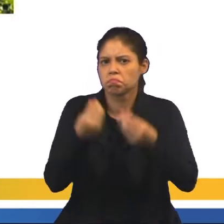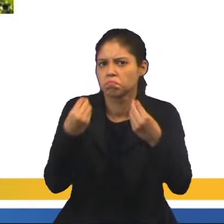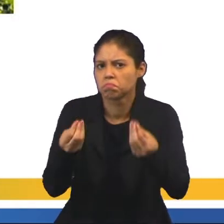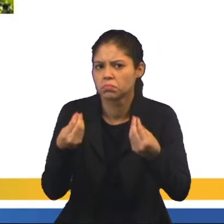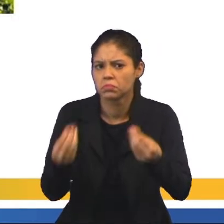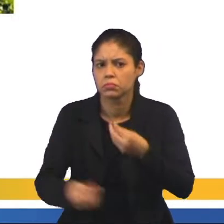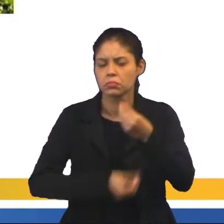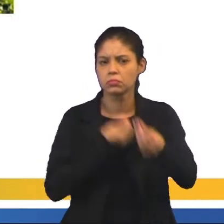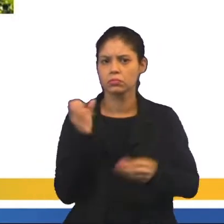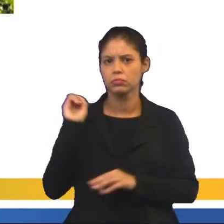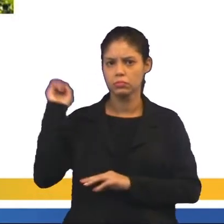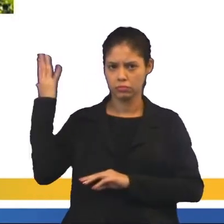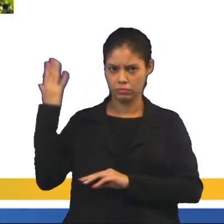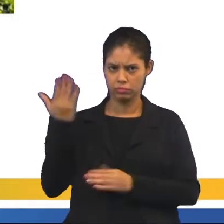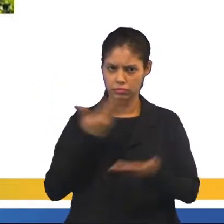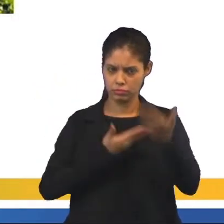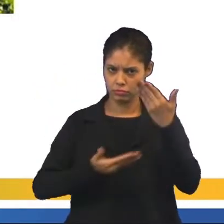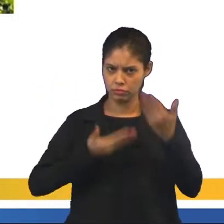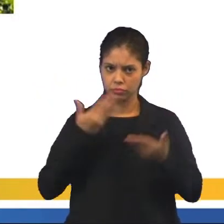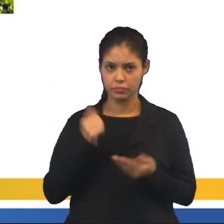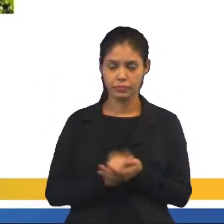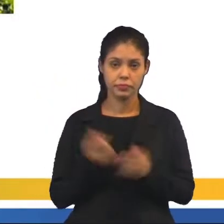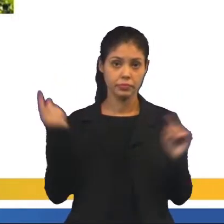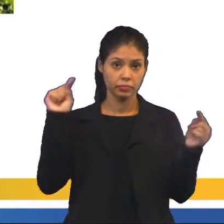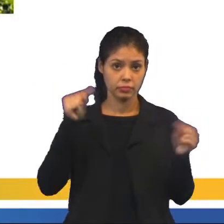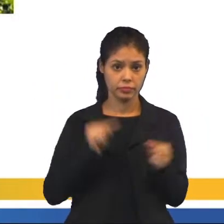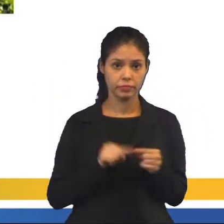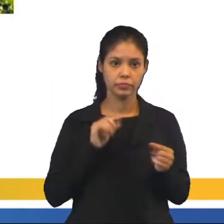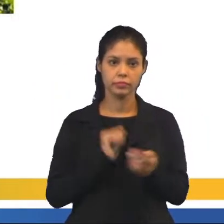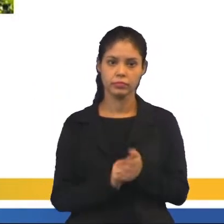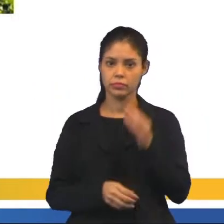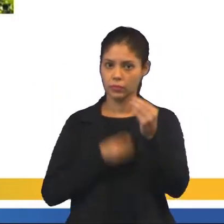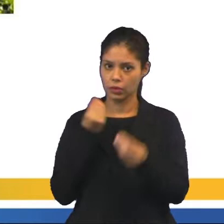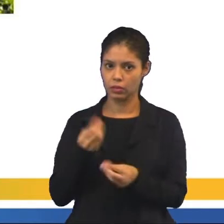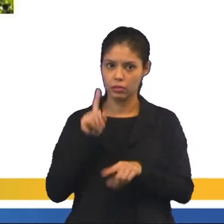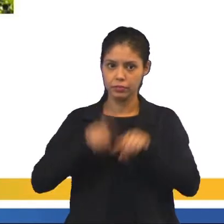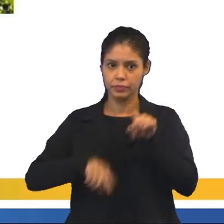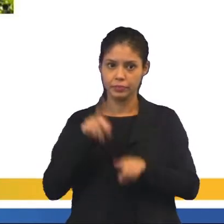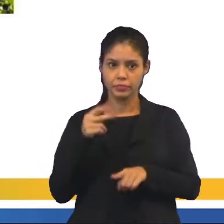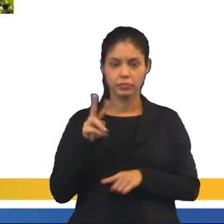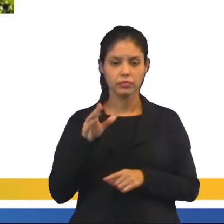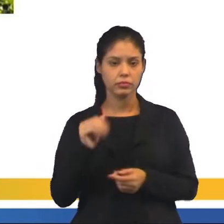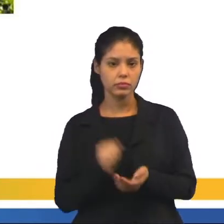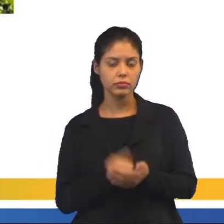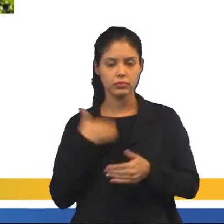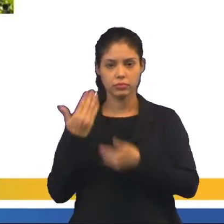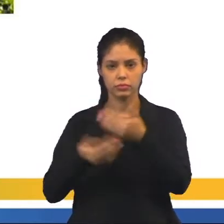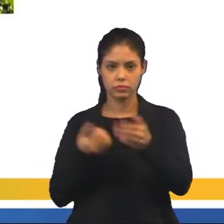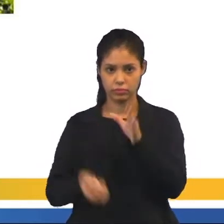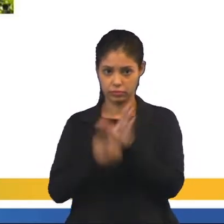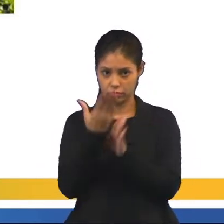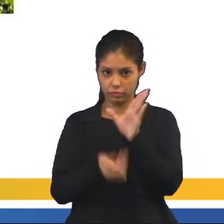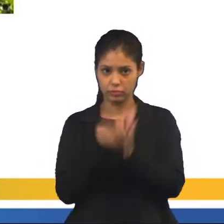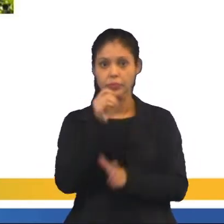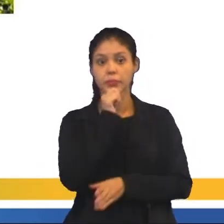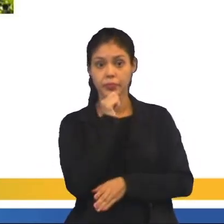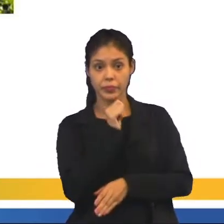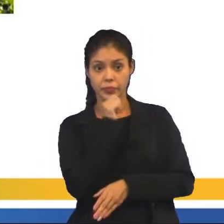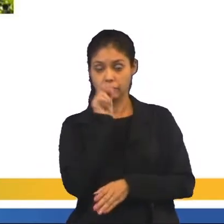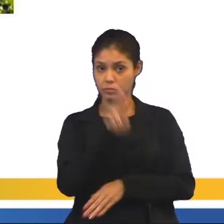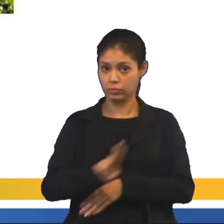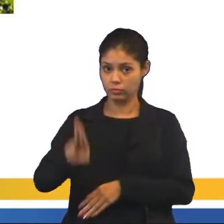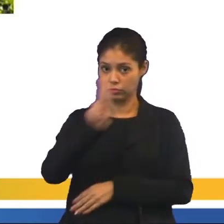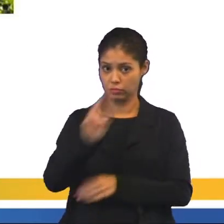tudo isso? Como é que acontece essa relação mais próxima? Tanto no fornecimento de matérias-primas, no processamento de